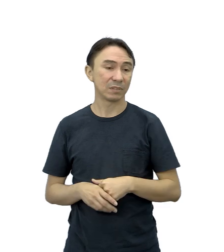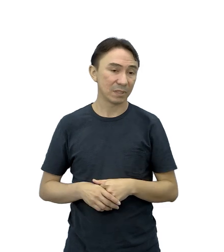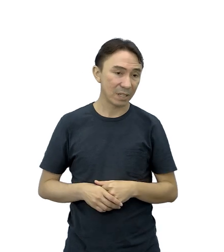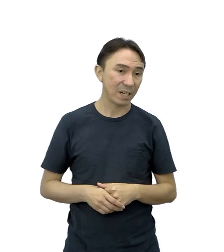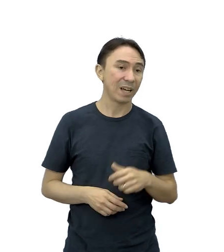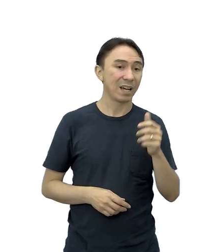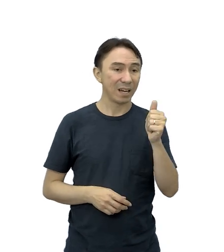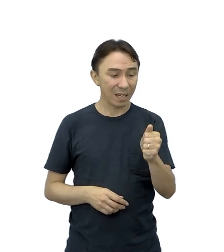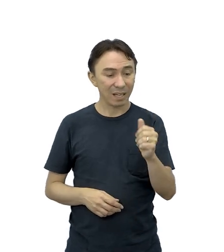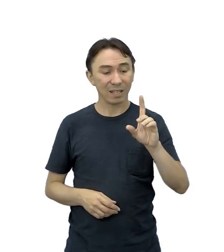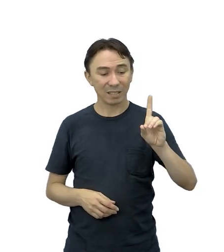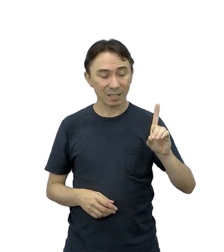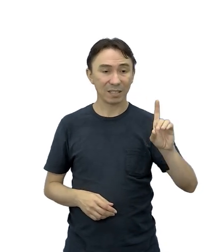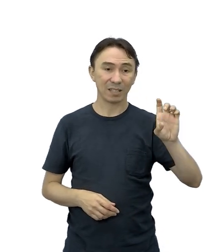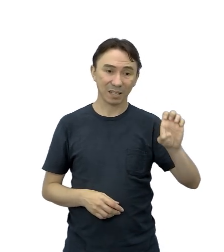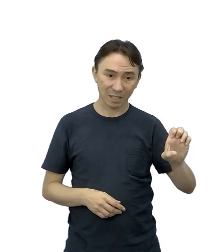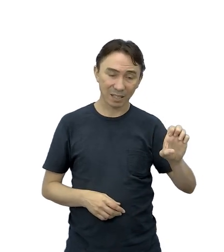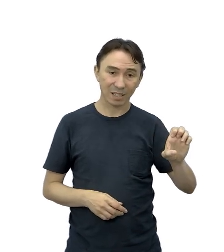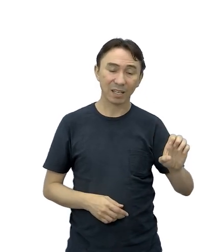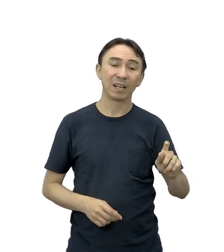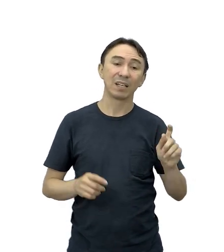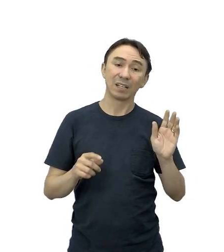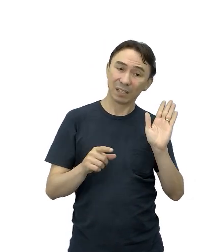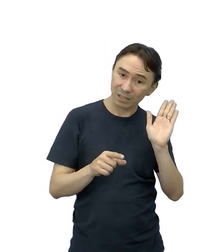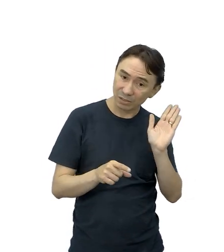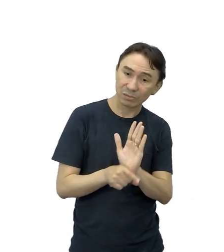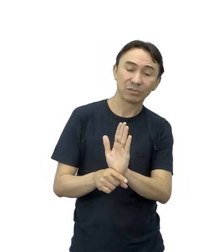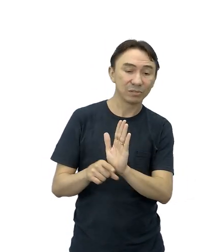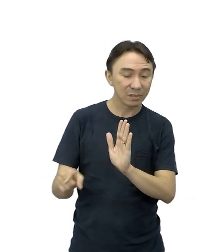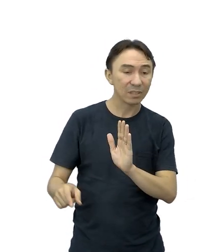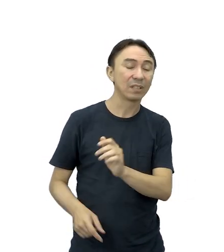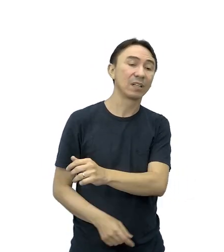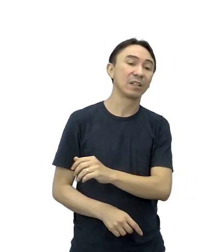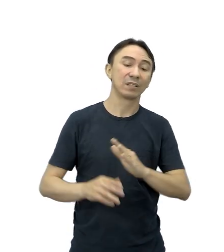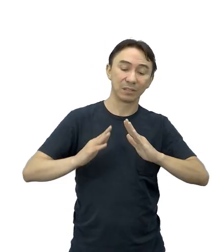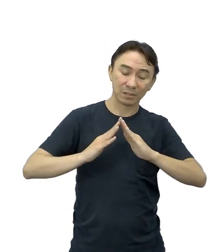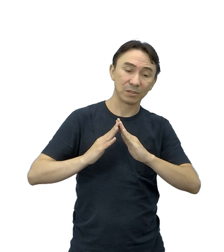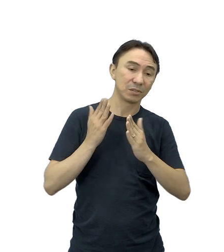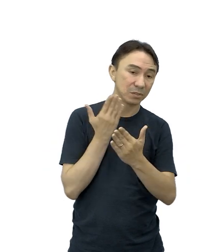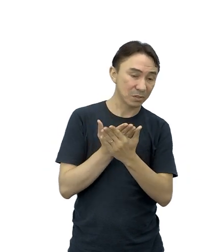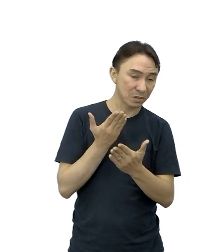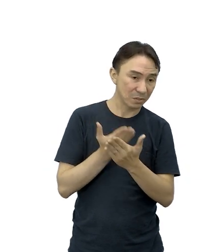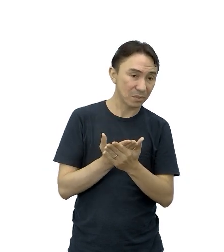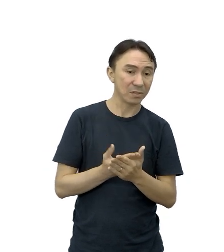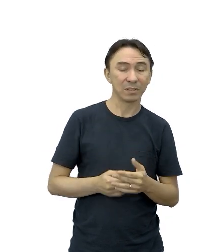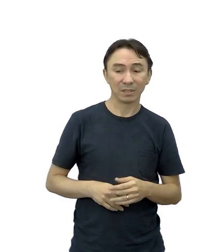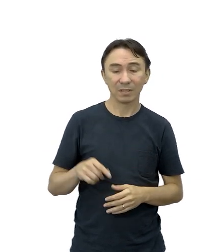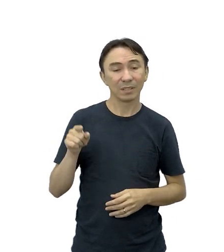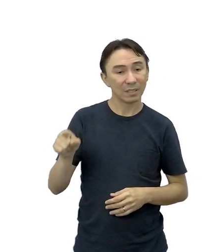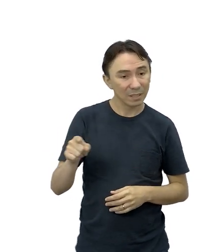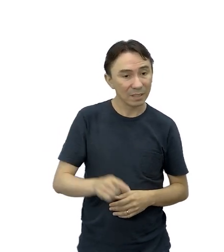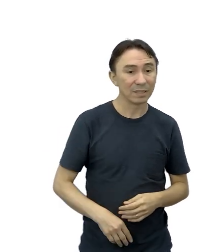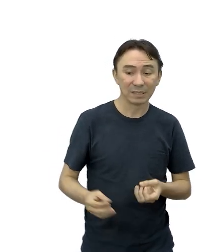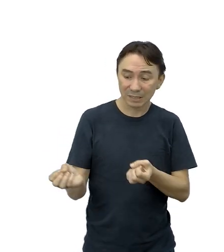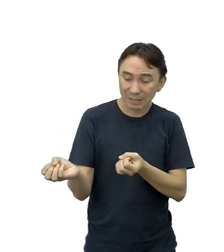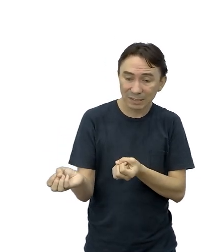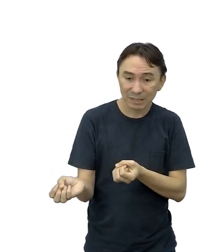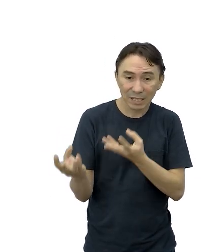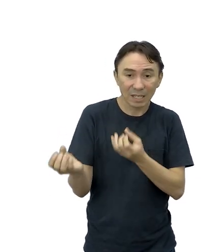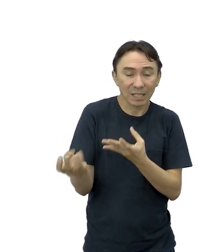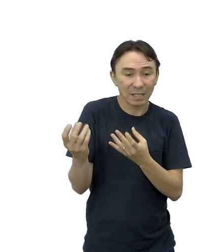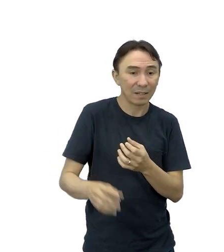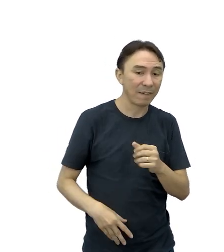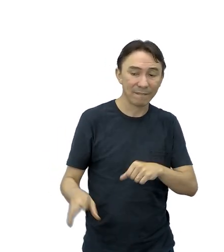ADE, ela apoia unidades escolares para levantamento de dados que diagnosticam os possíveis resultados